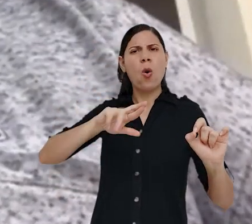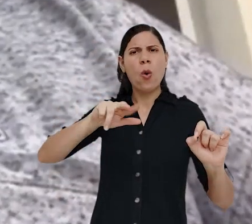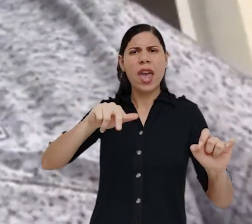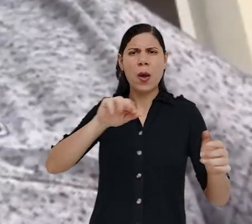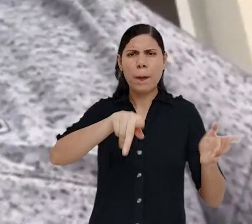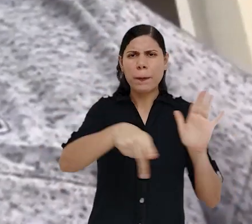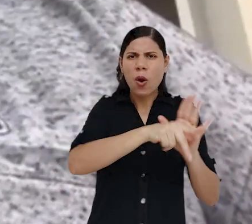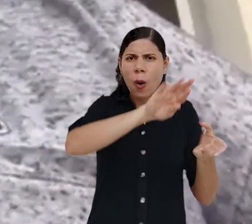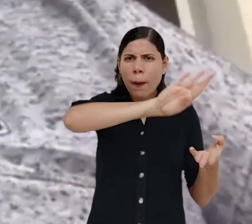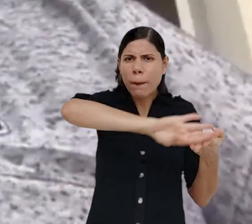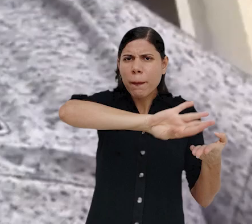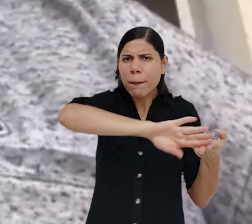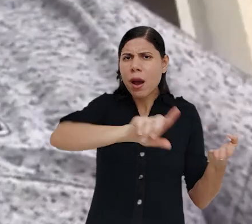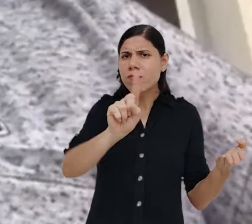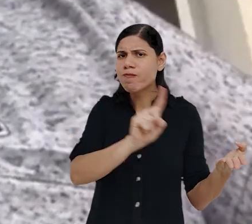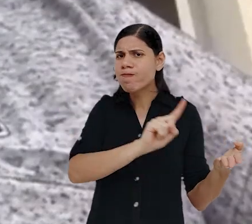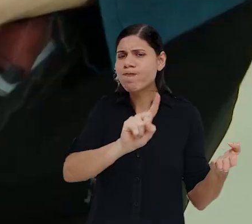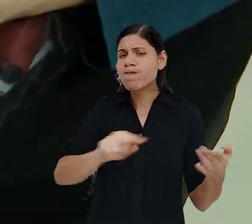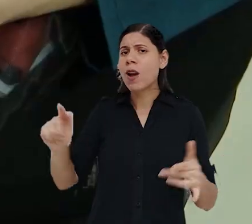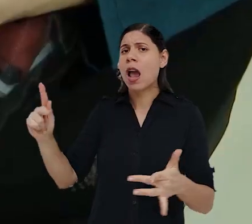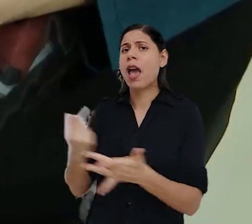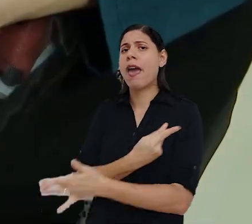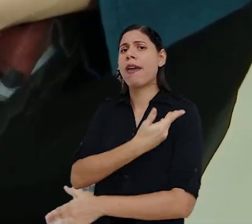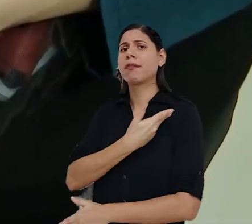erro era da União.